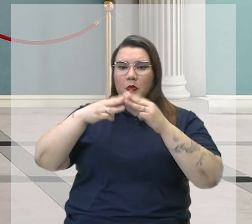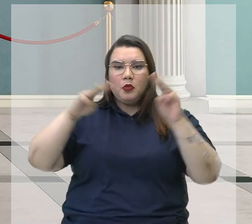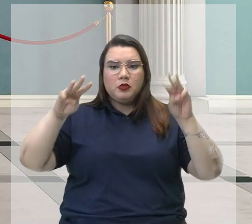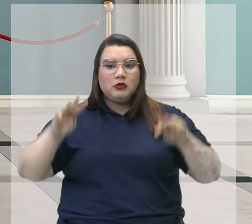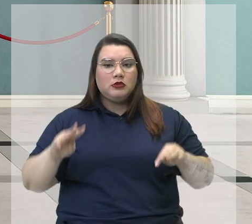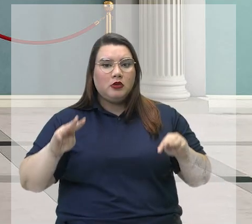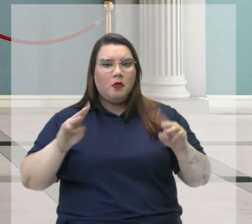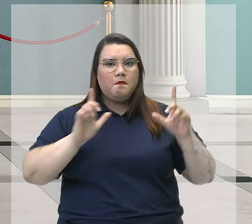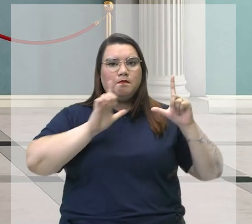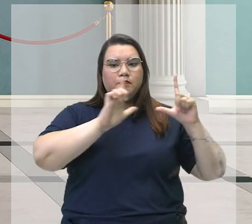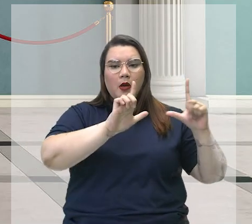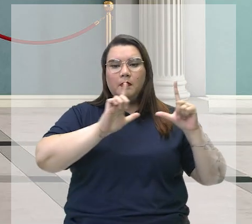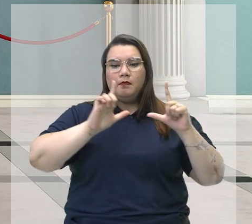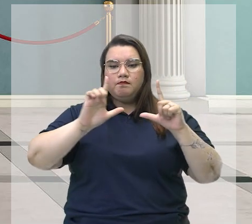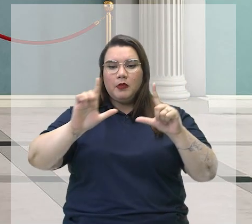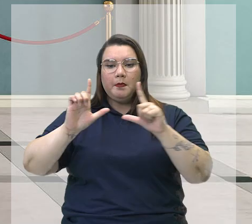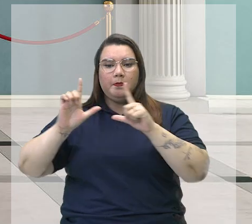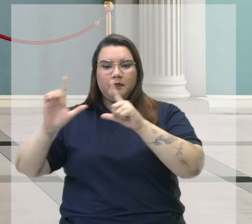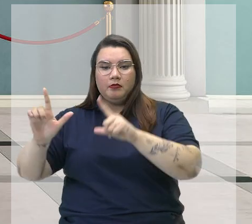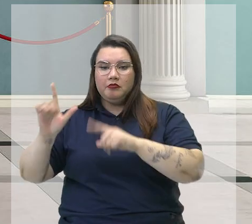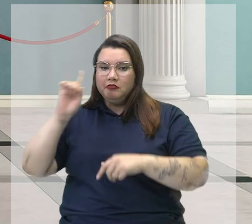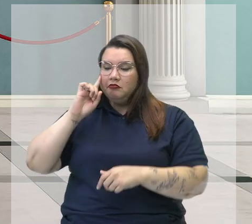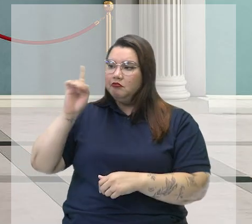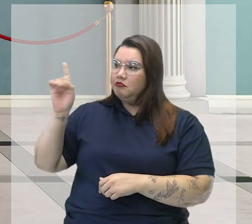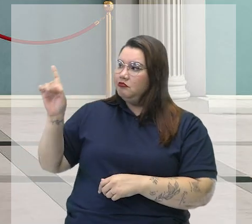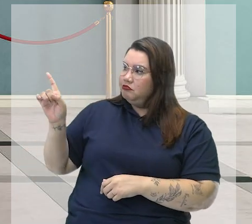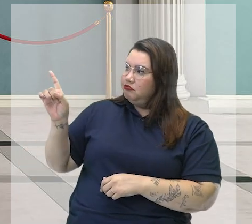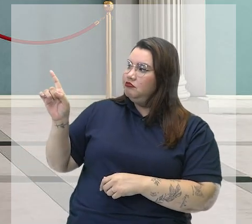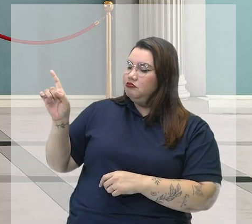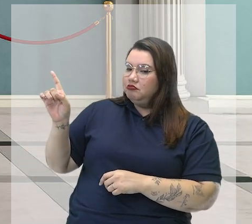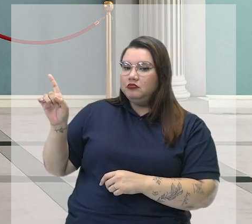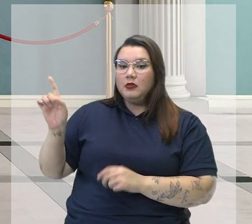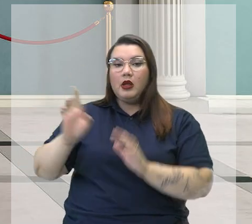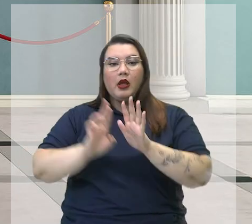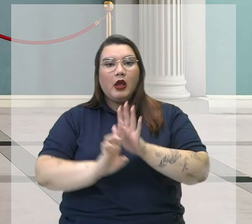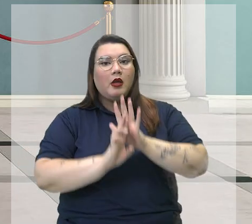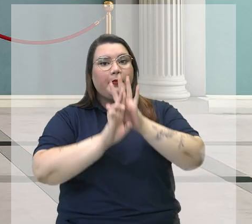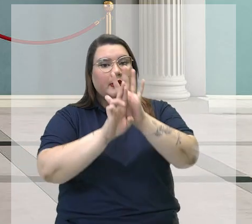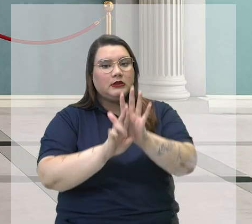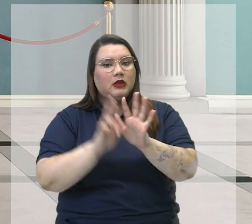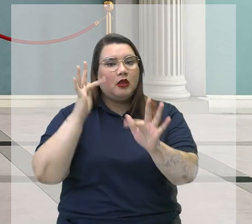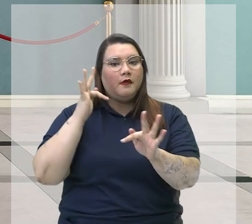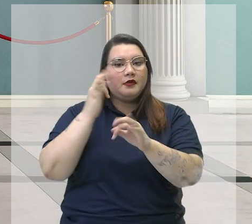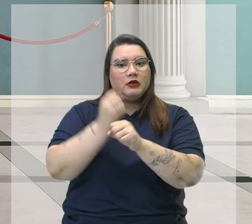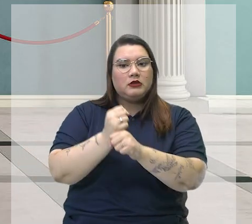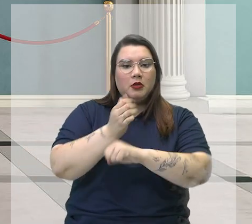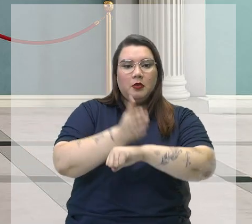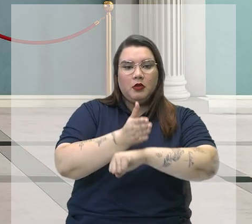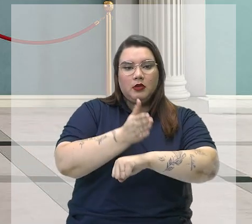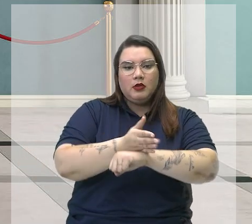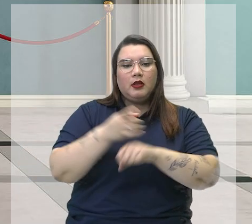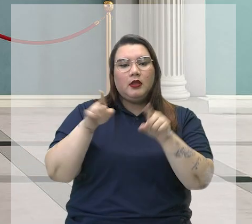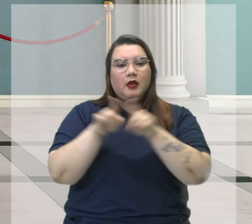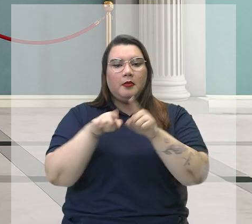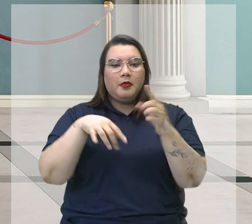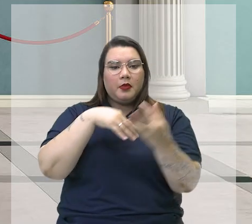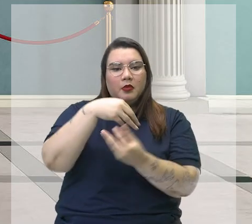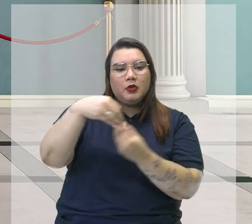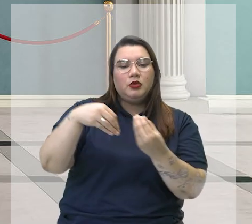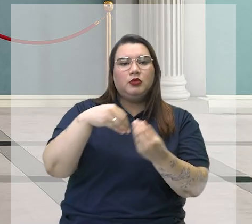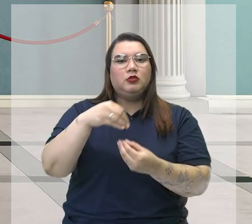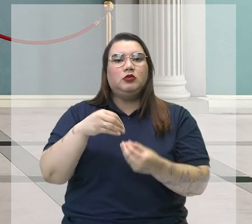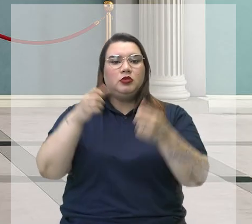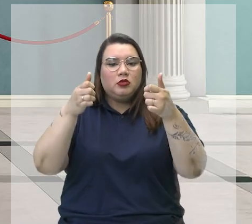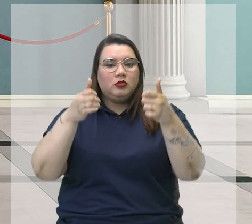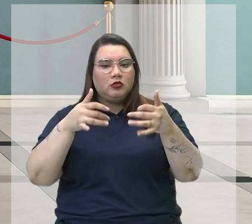esses cientistas que representam muito bem a física moderna. E também com uma pitadinha aí